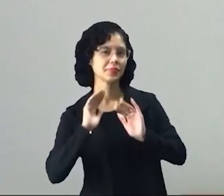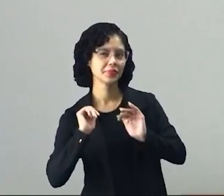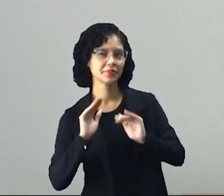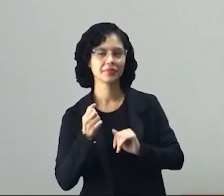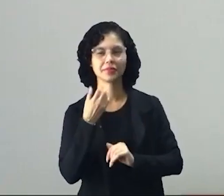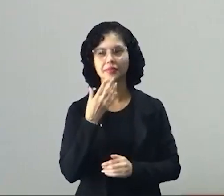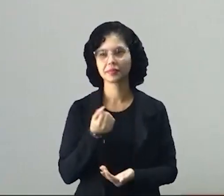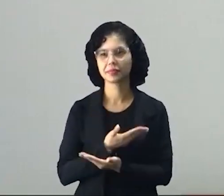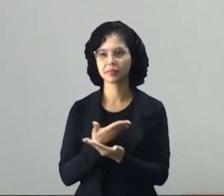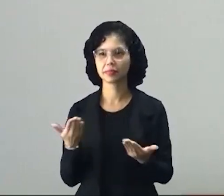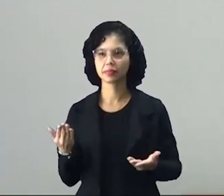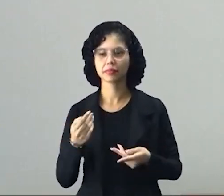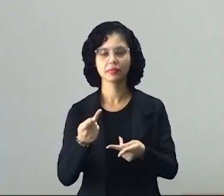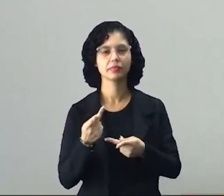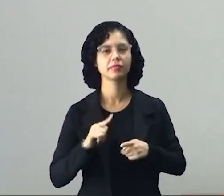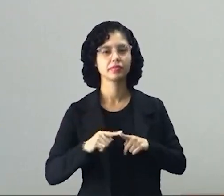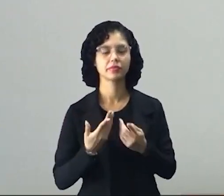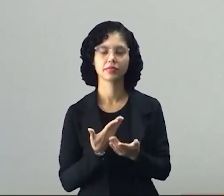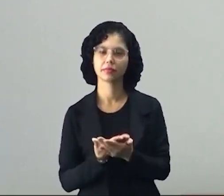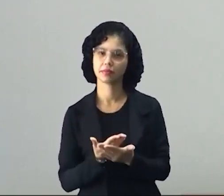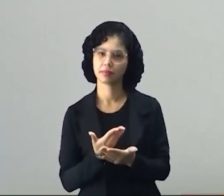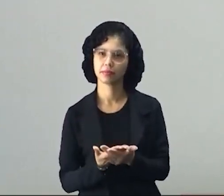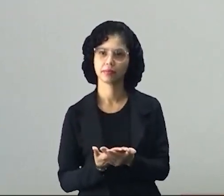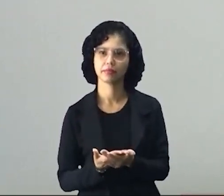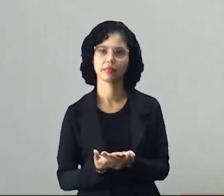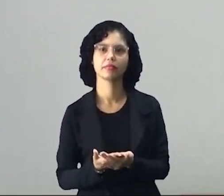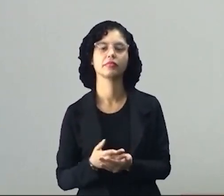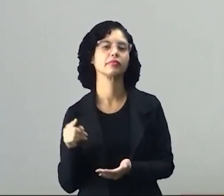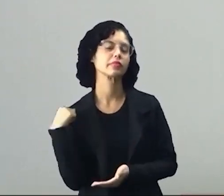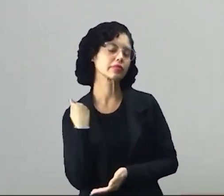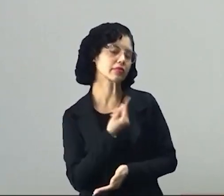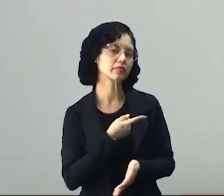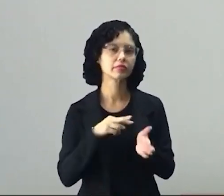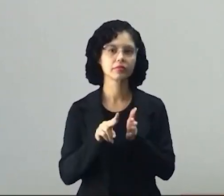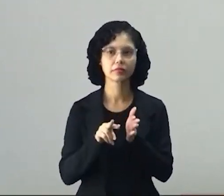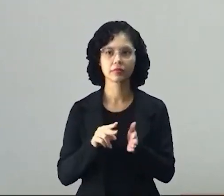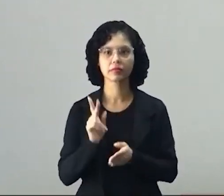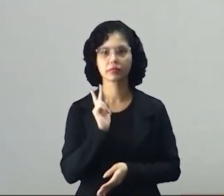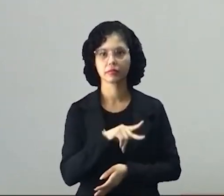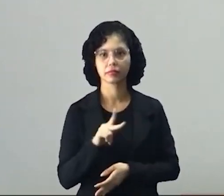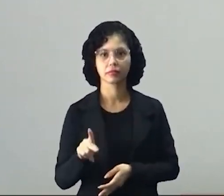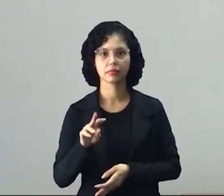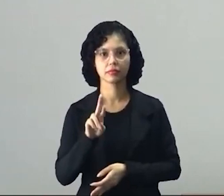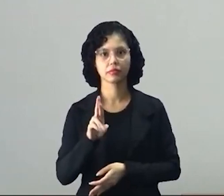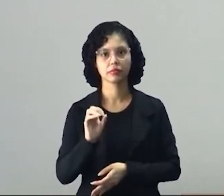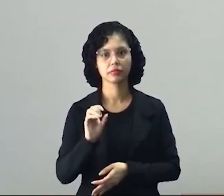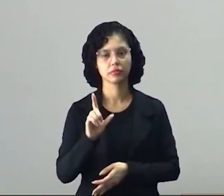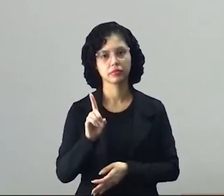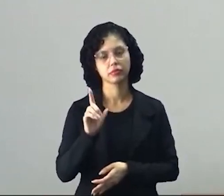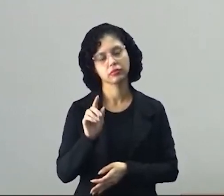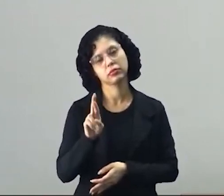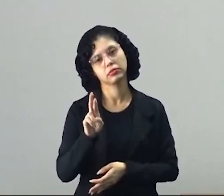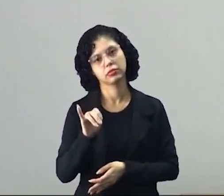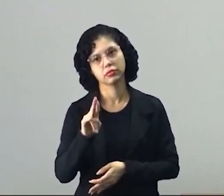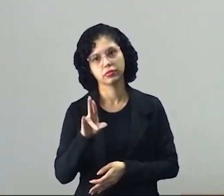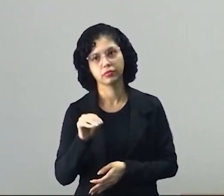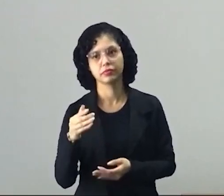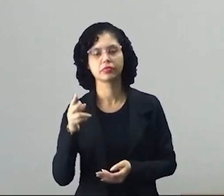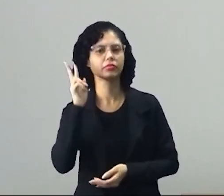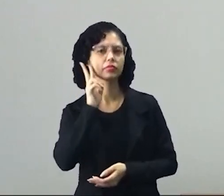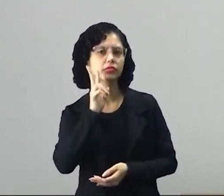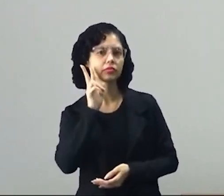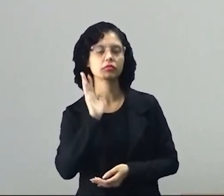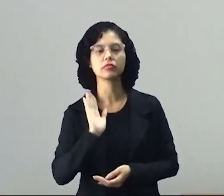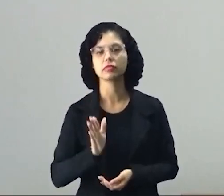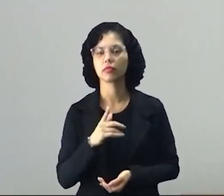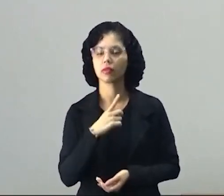Olá, gente, tudo bem? Sejam bem-vindos a mais uma aula nossa de Biologia. Eu sou o professor Rodrigo e lembrando que a gente